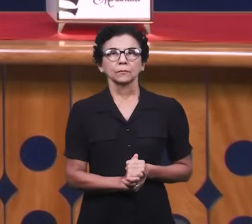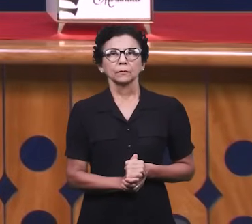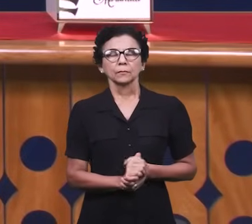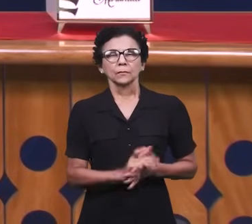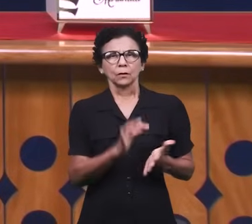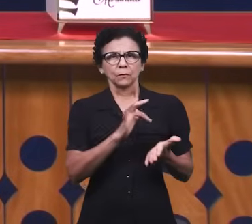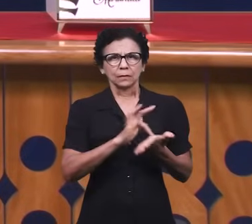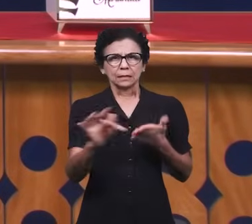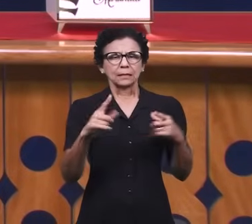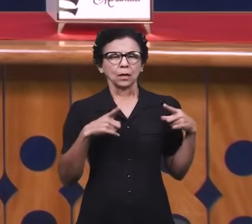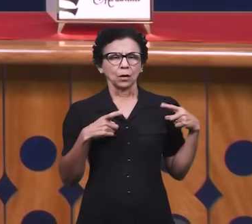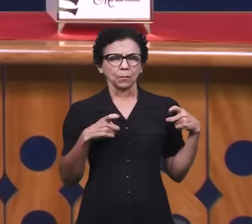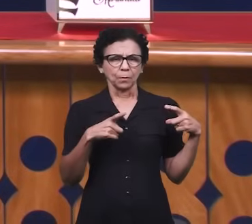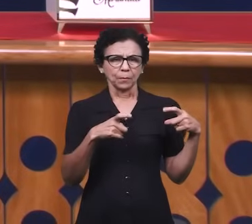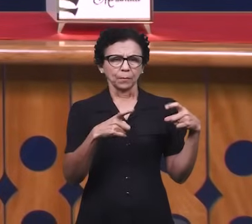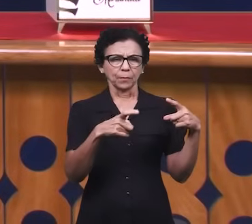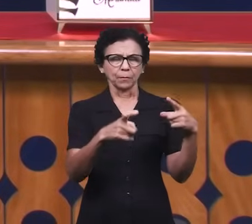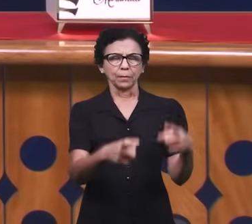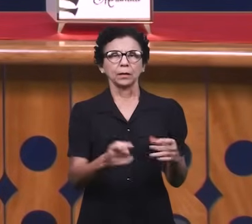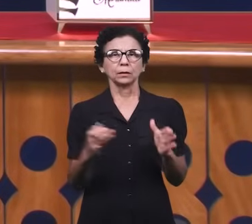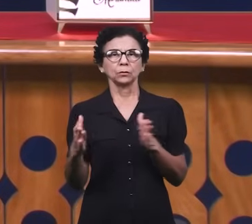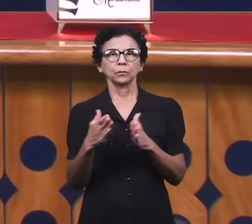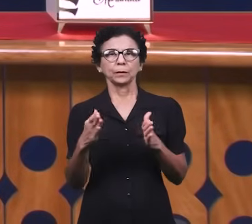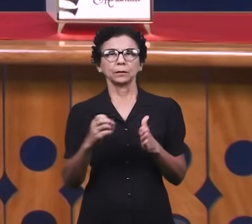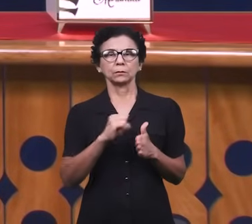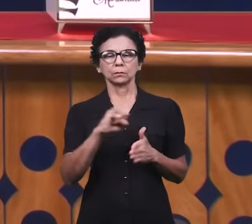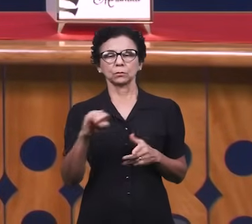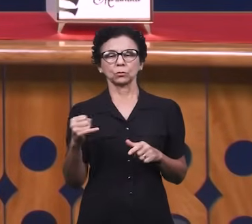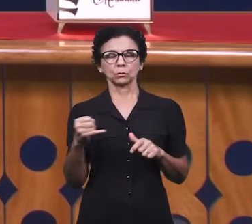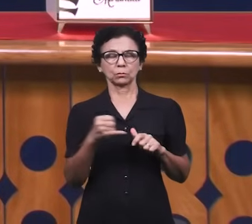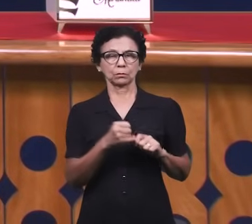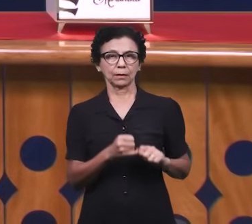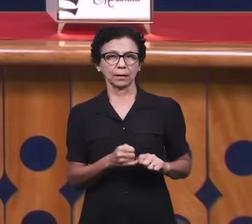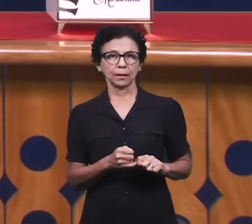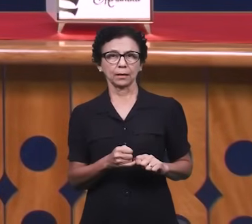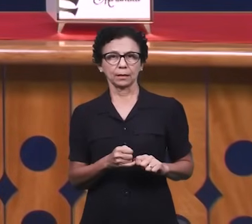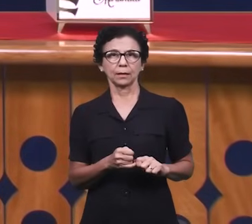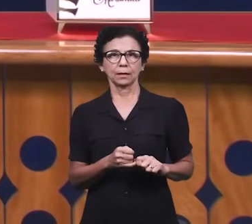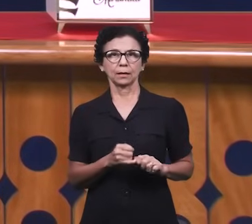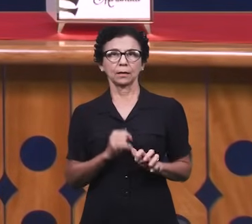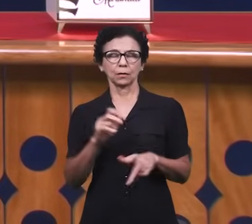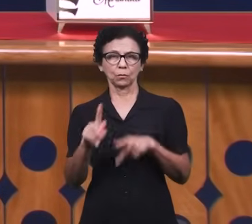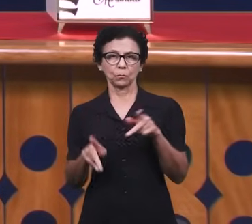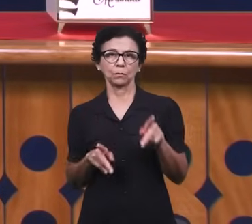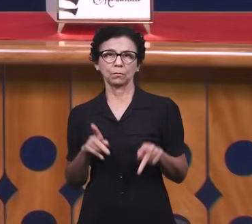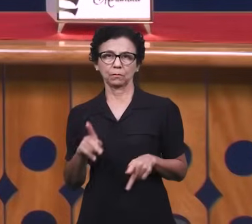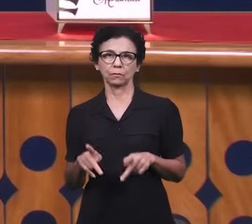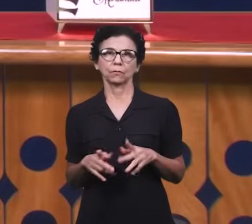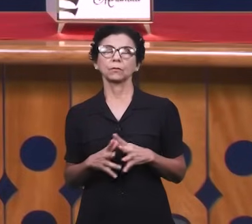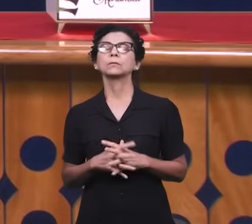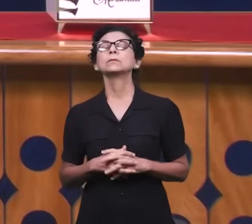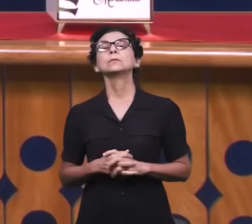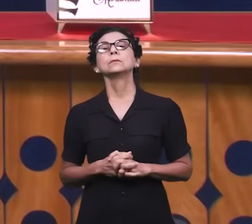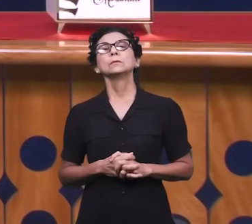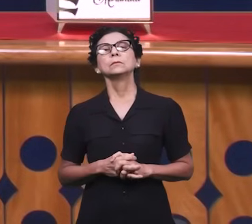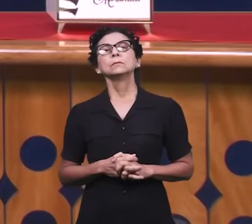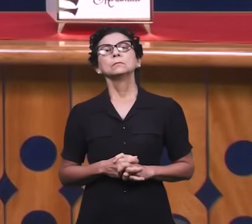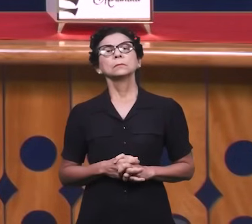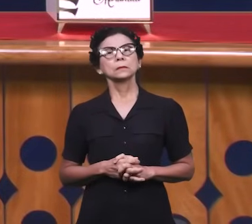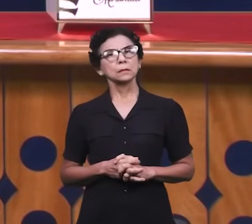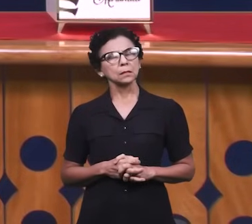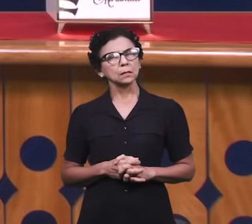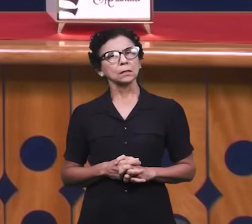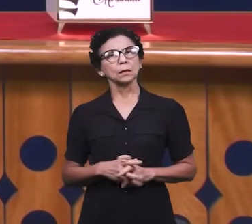na tomada de Jericó foi assim, o povo de Israel, até por mandado de Deus, levava a arca